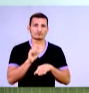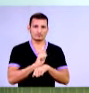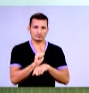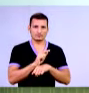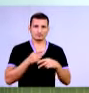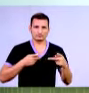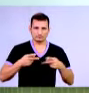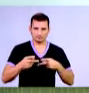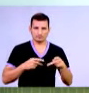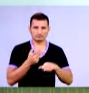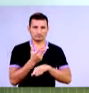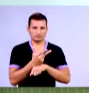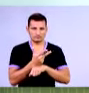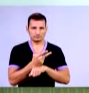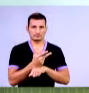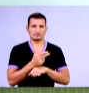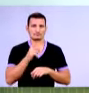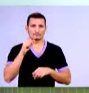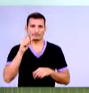projetos multimídia, eles são